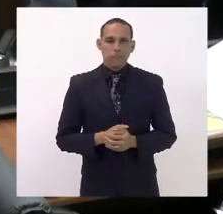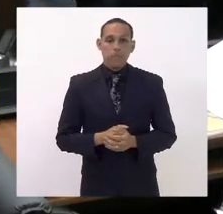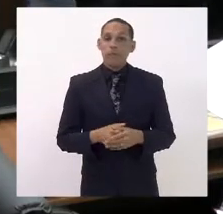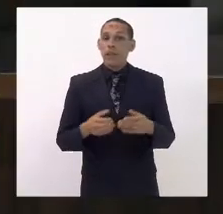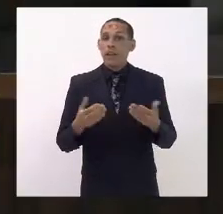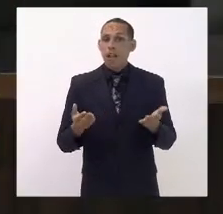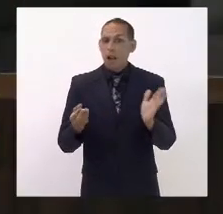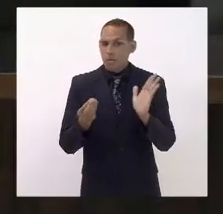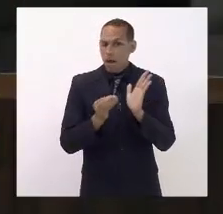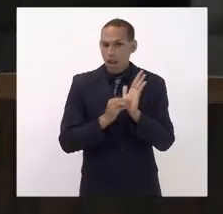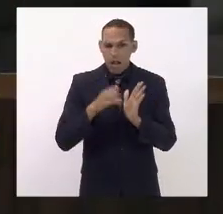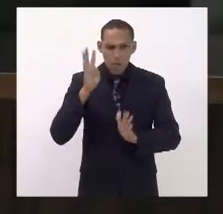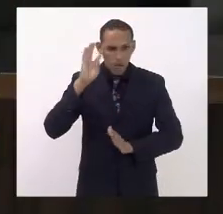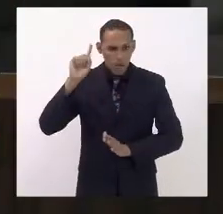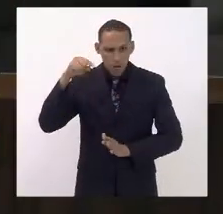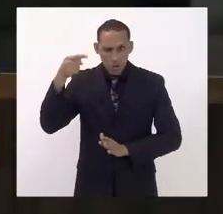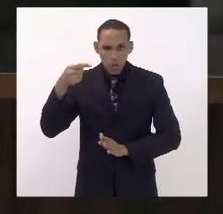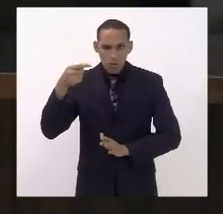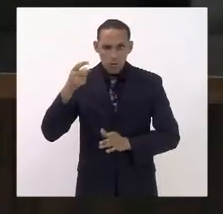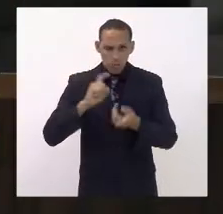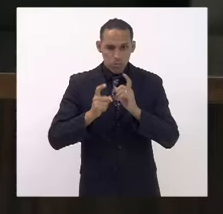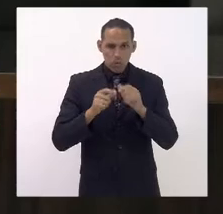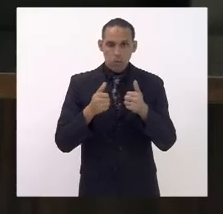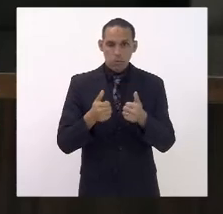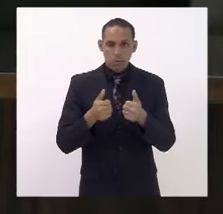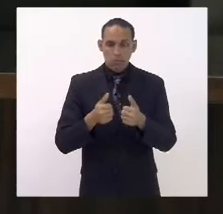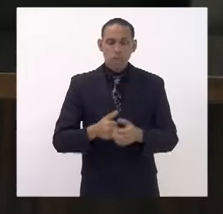Então, vou marcar para a próxima quarta-feira a reunião.